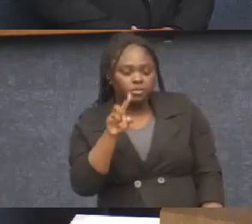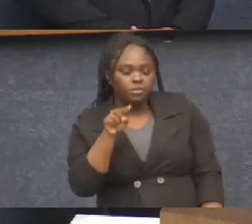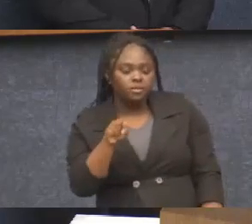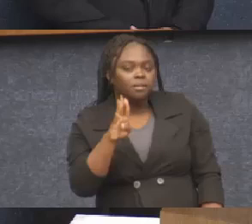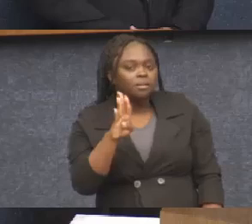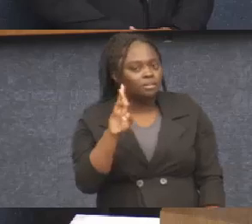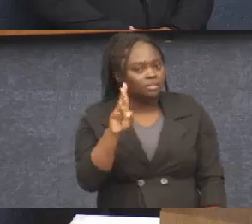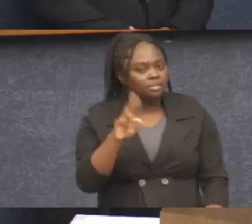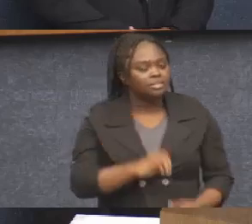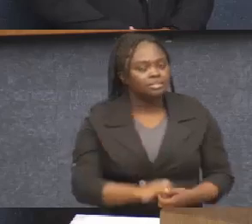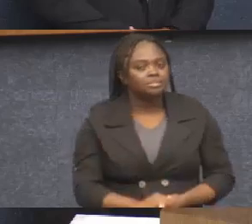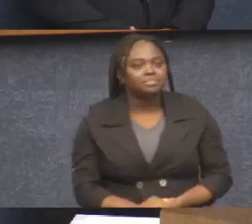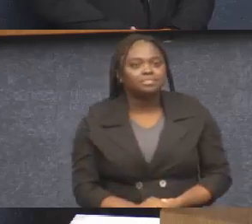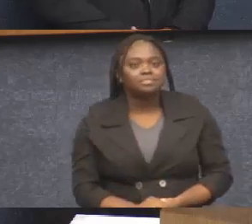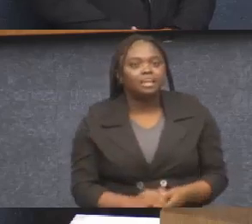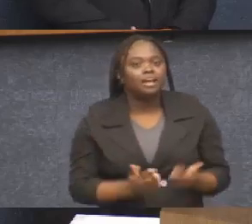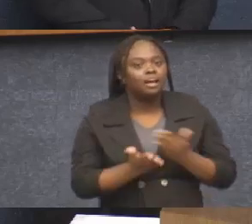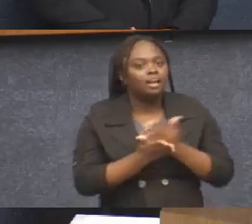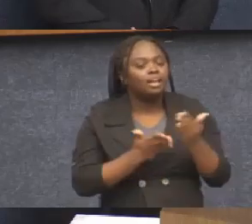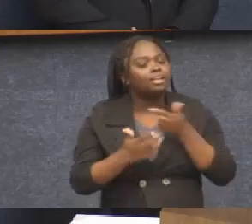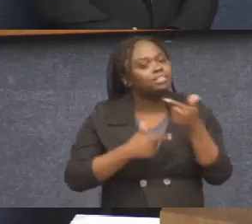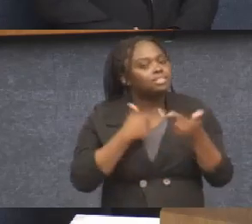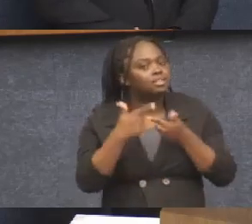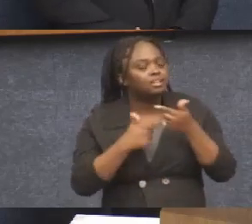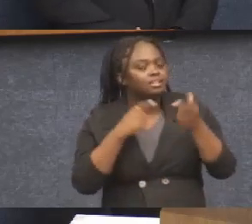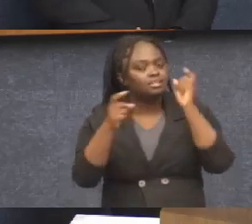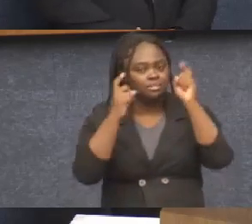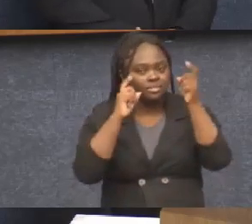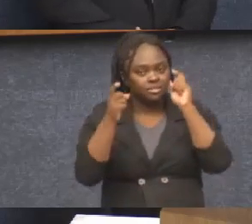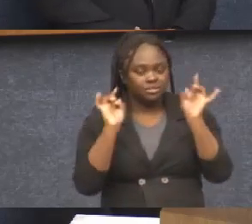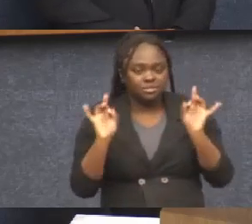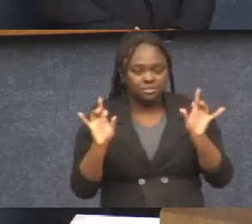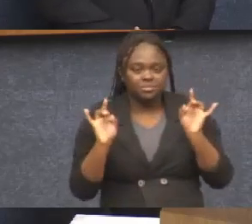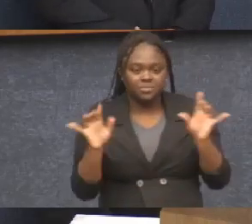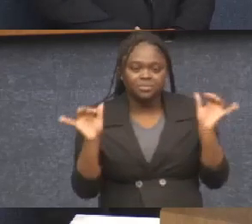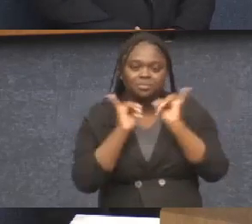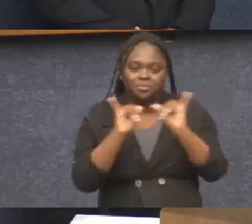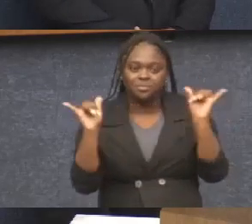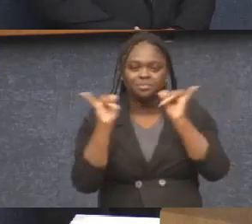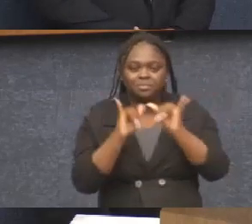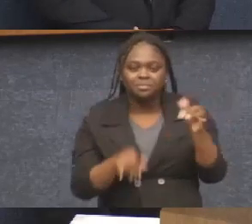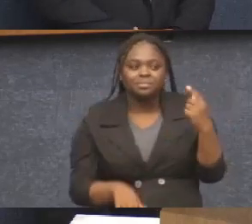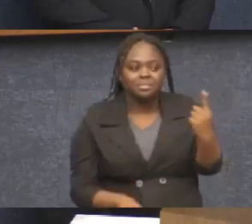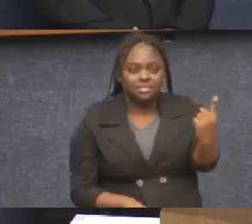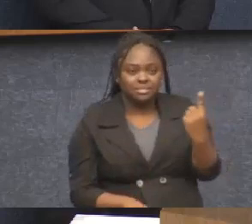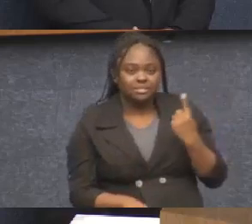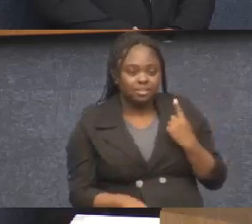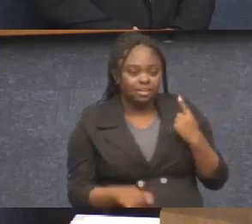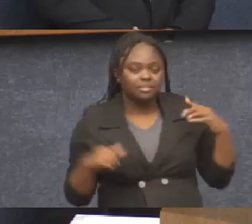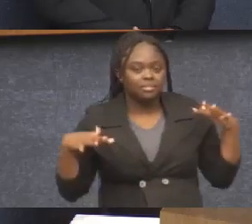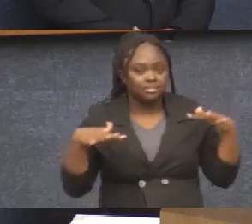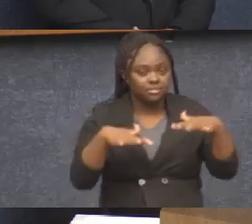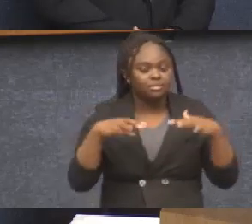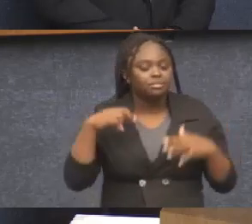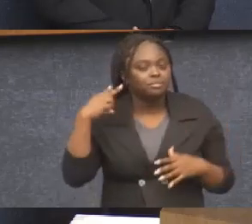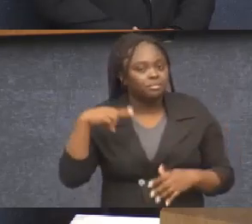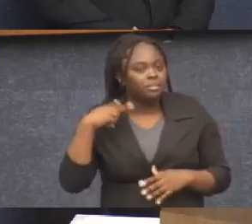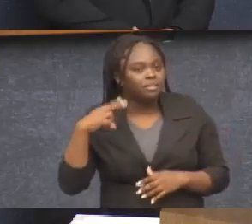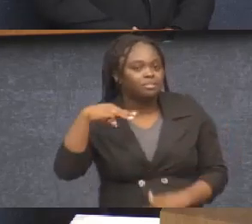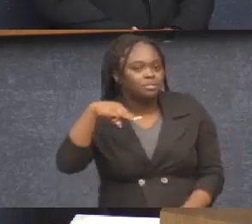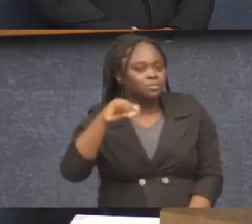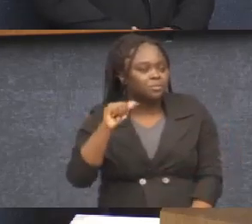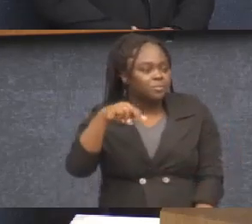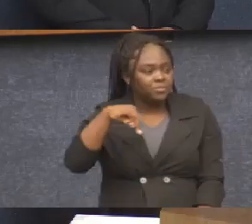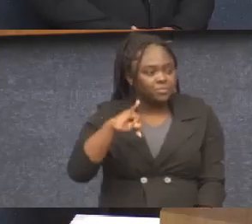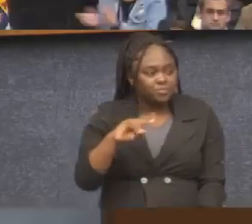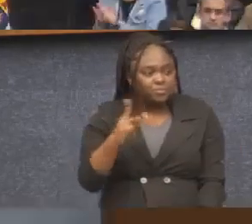www.cmbh.mg.gov.br. Para presidir os trabalhos desta reunião especial, anunciamos a entrada neste plenário do vereador